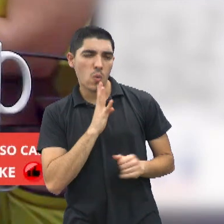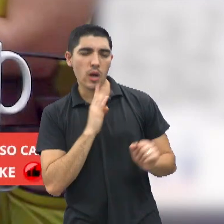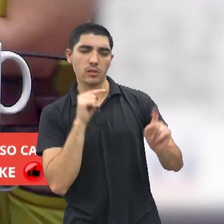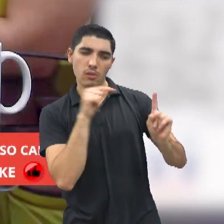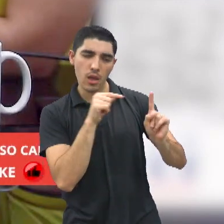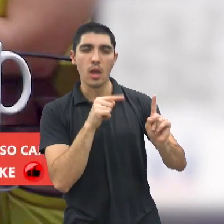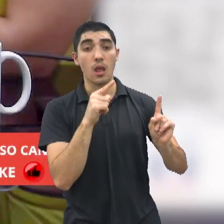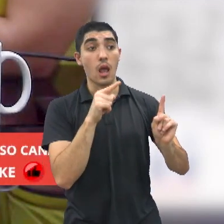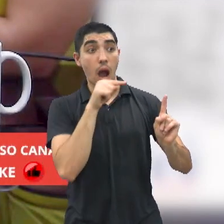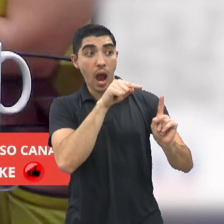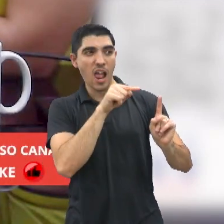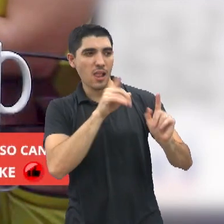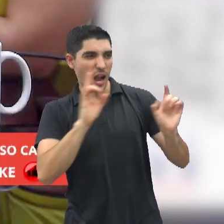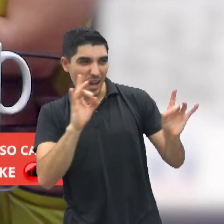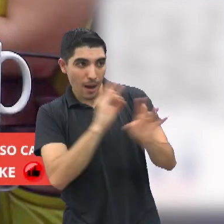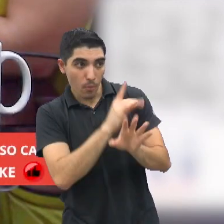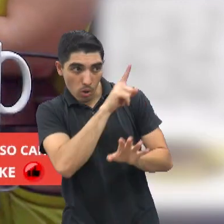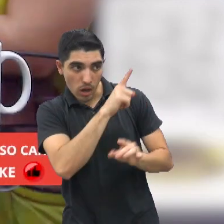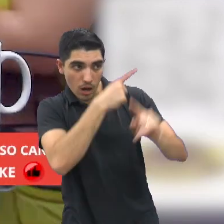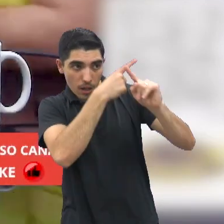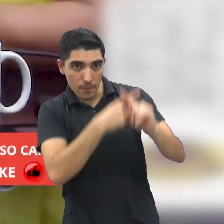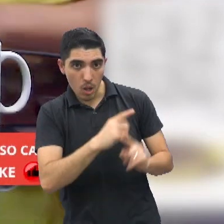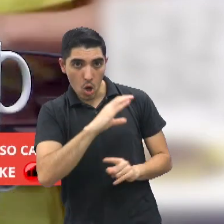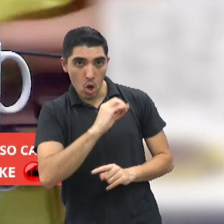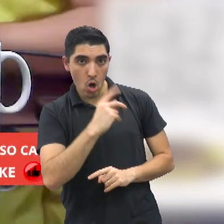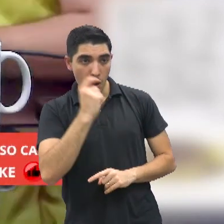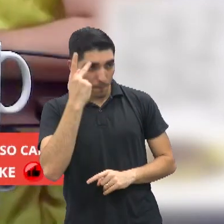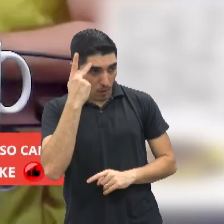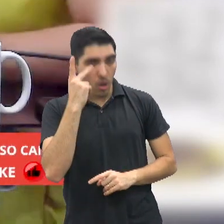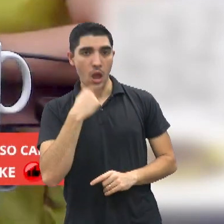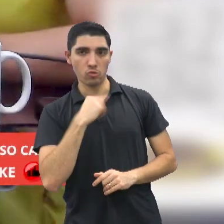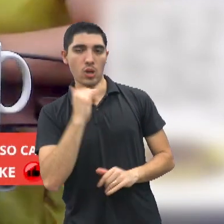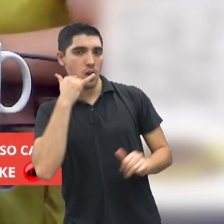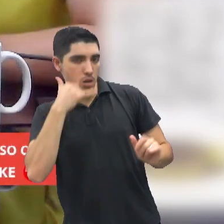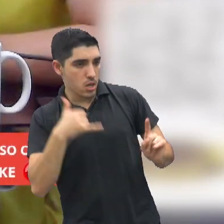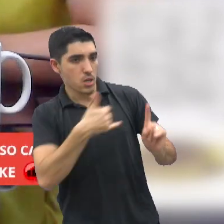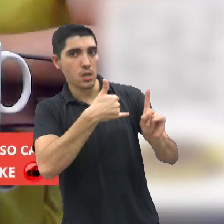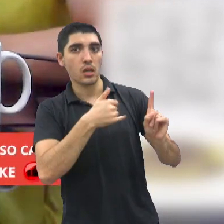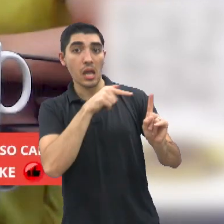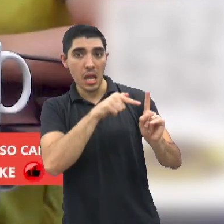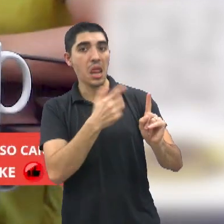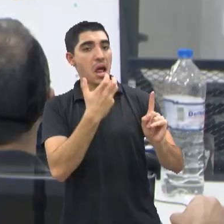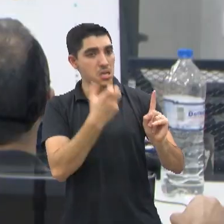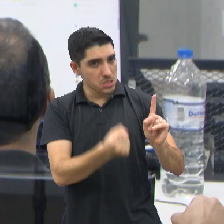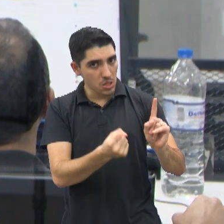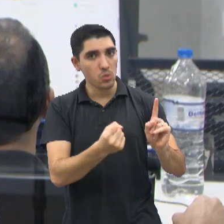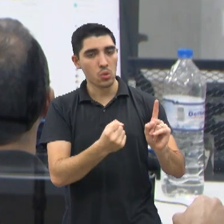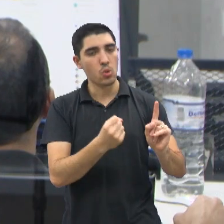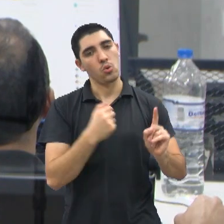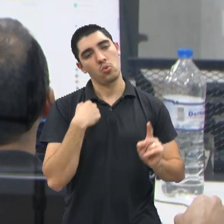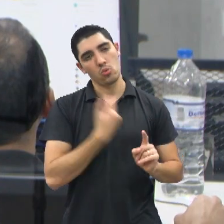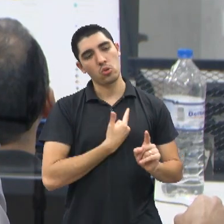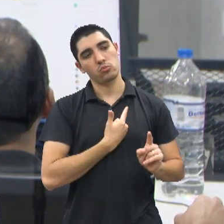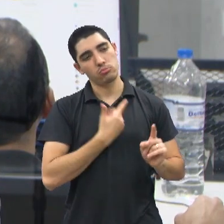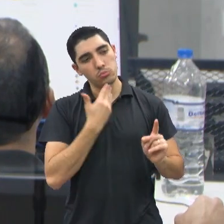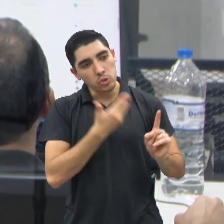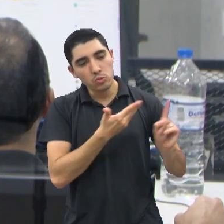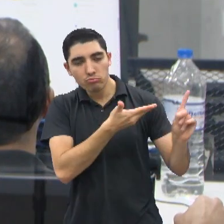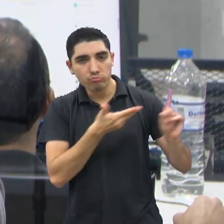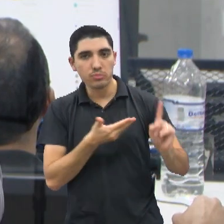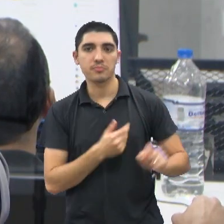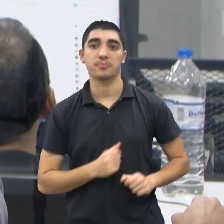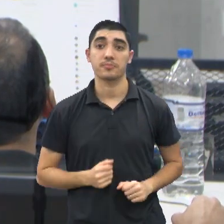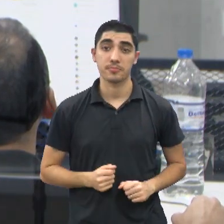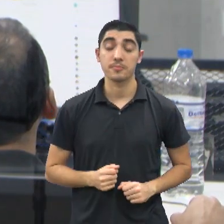fez o contato e ele também Achou muito interessante o projeto e de pronto aceitou o nosso convite o São